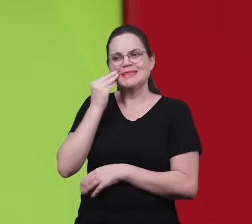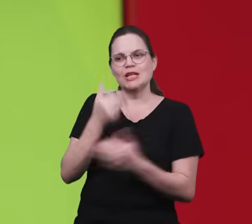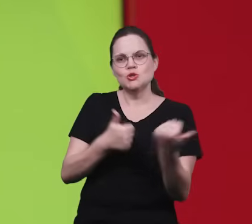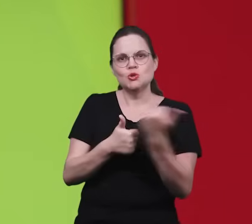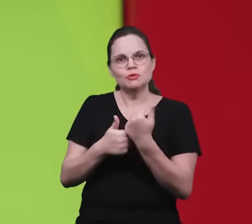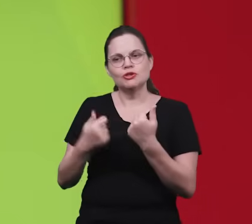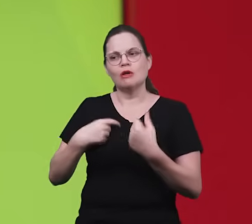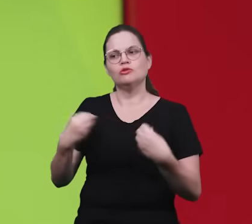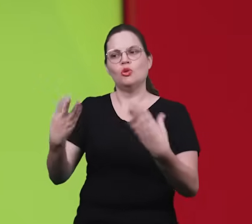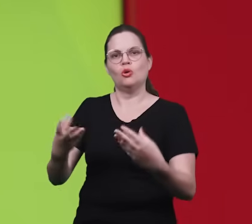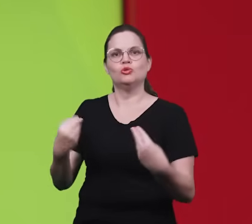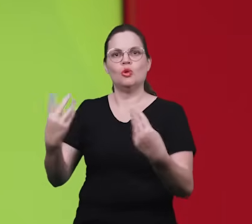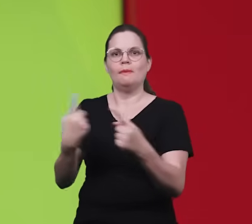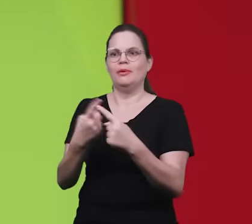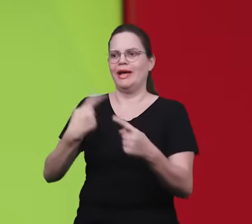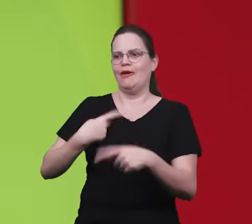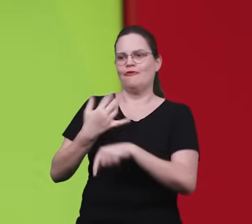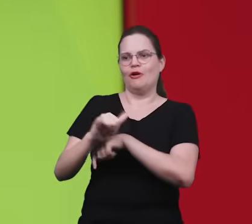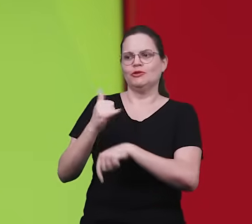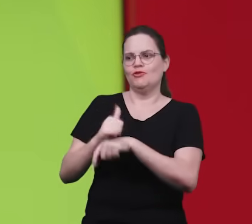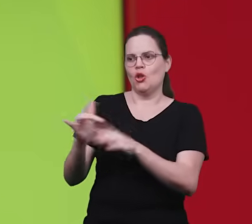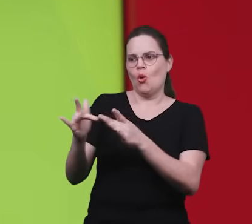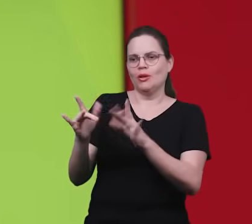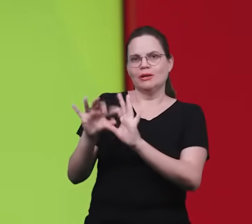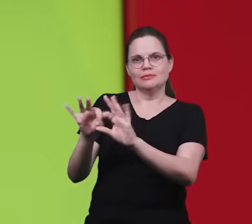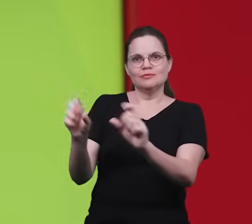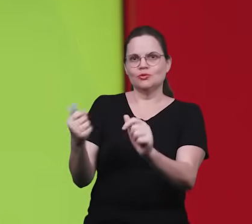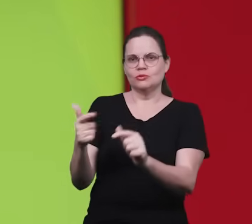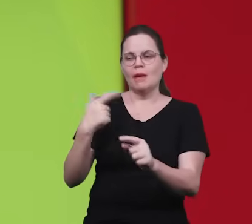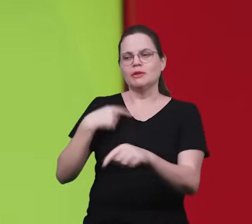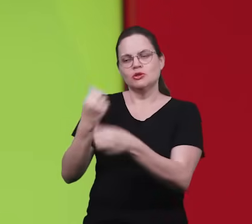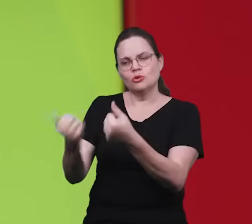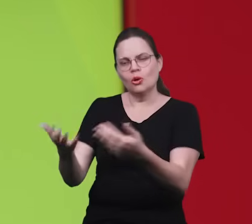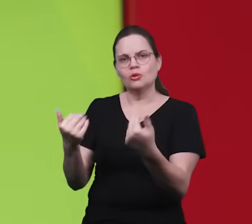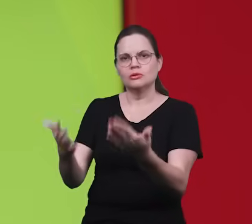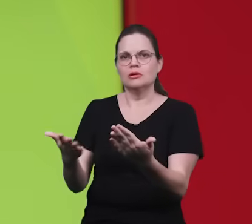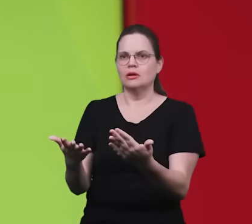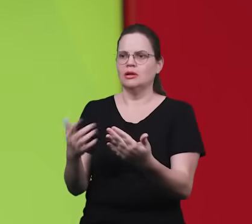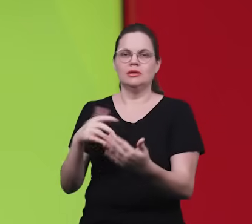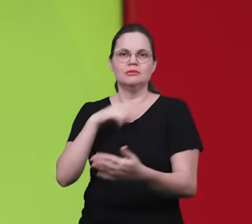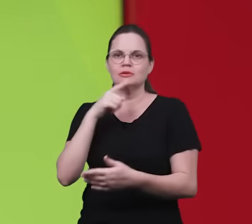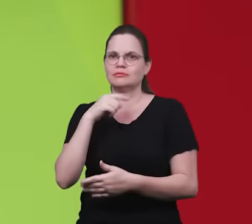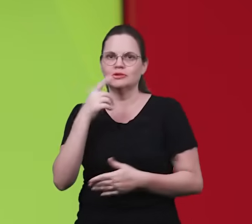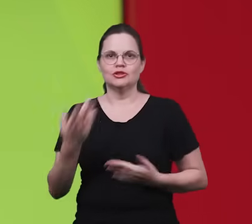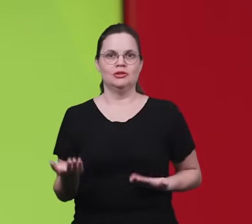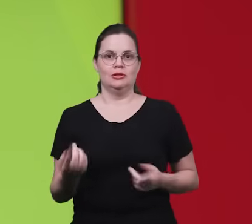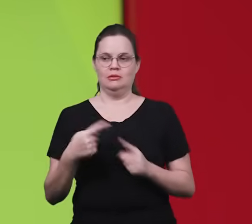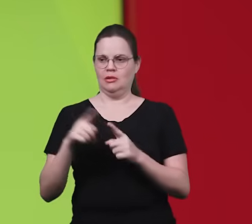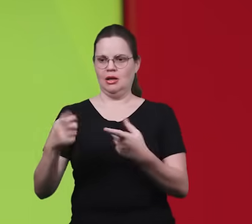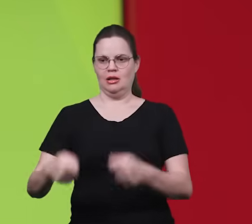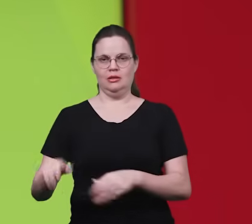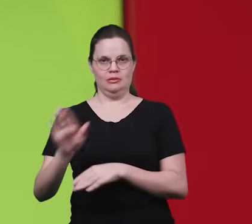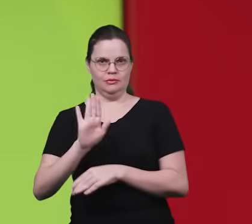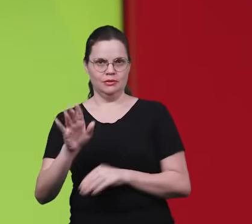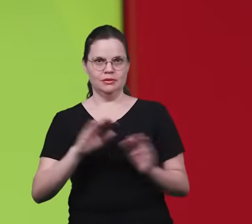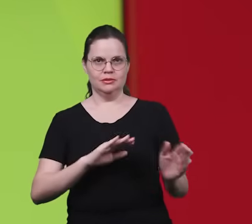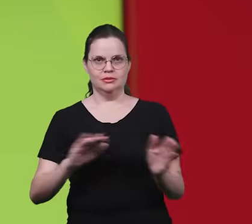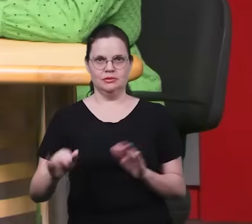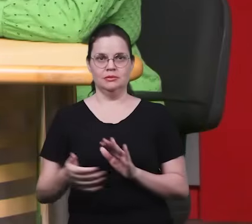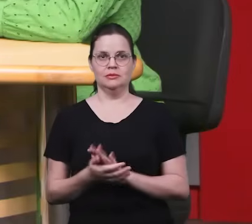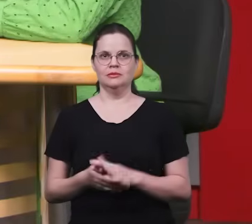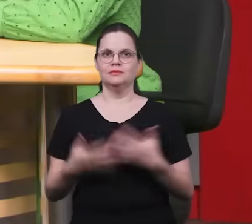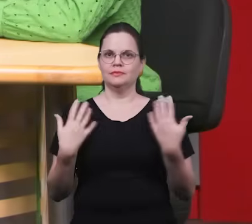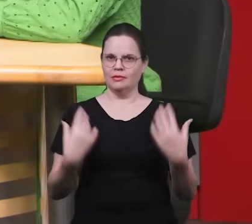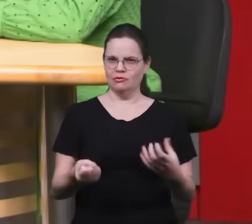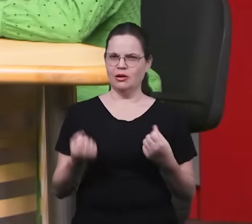presentes, com coisas que a criança quer e como a Kézia acabou de falar e ela não precisa. Denise, vamos ajudar